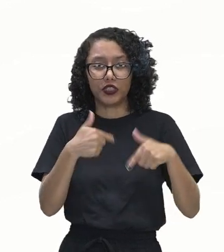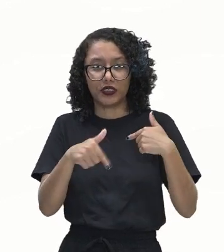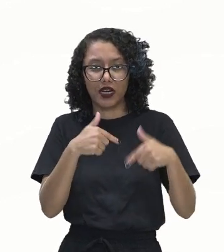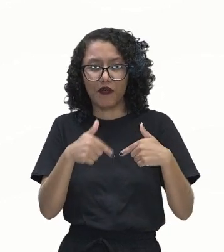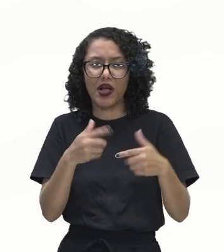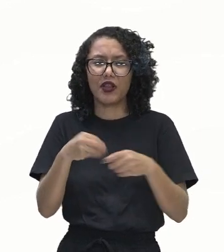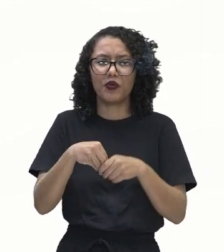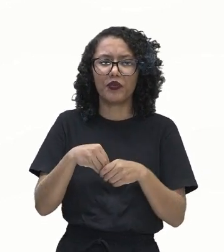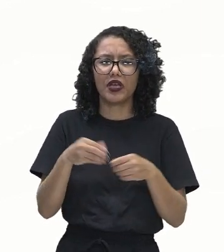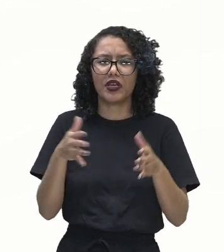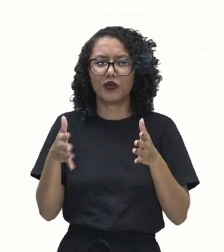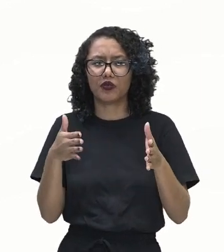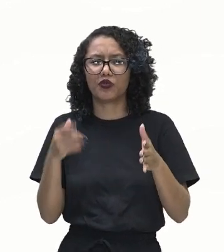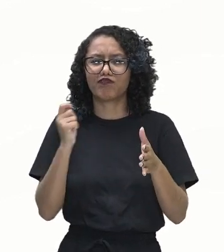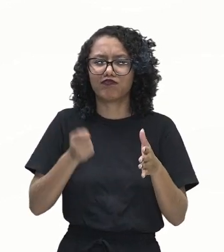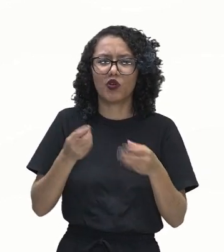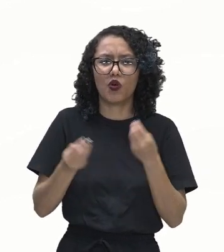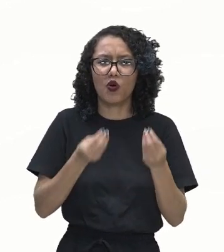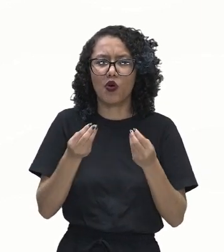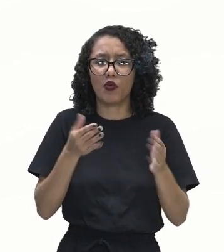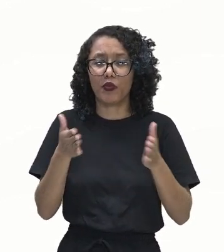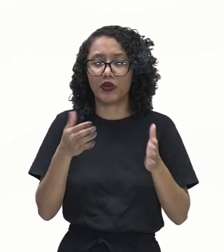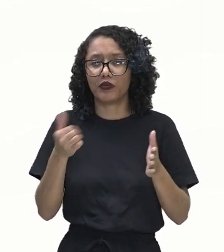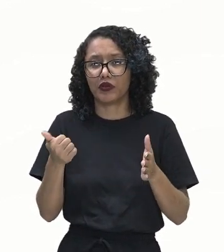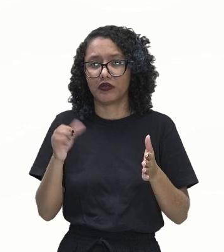entre 1964 a